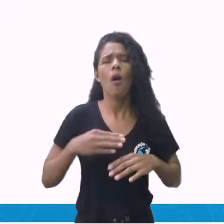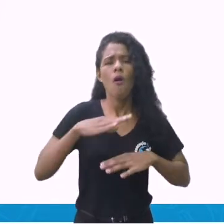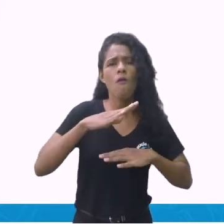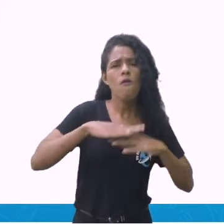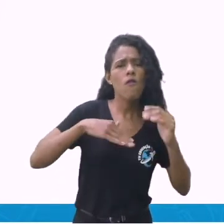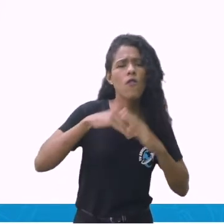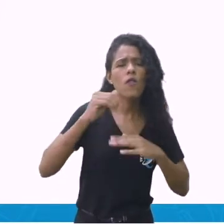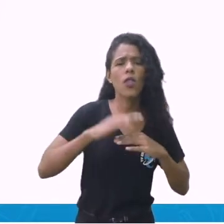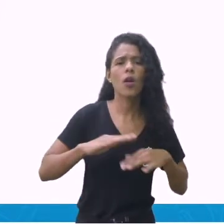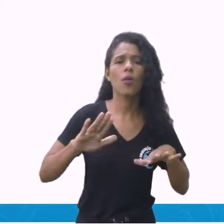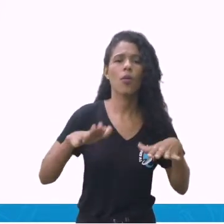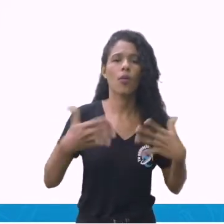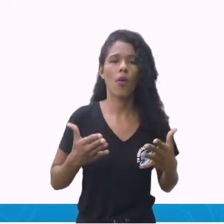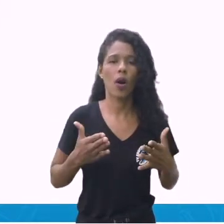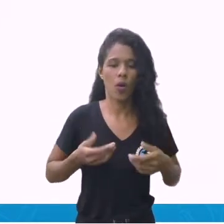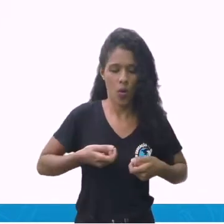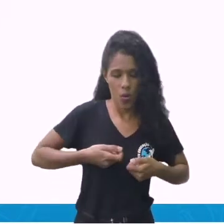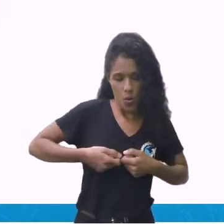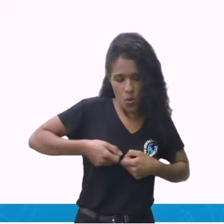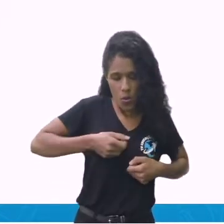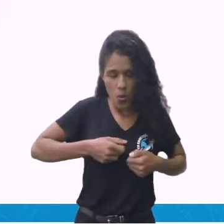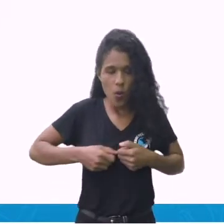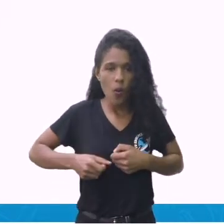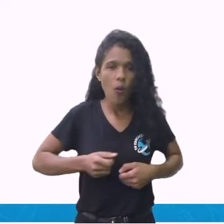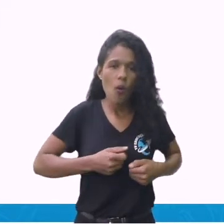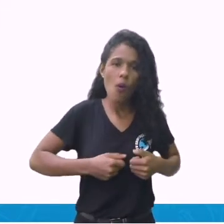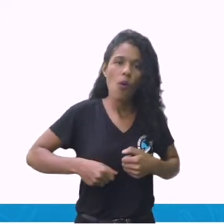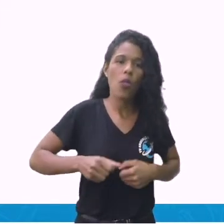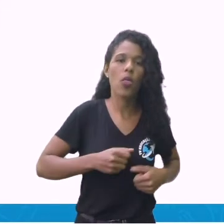regulação de diversas atividades do nosso corpo.